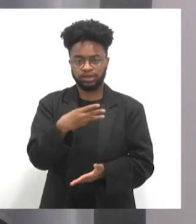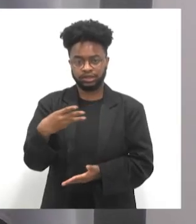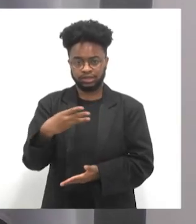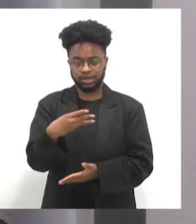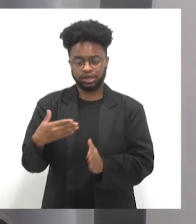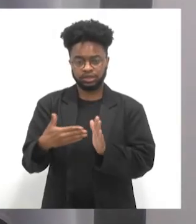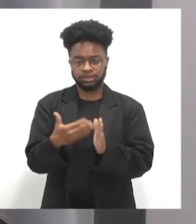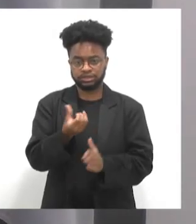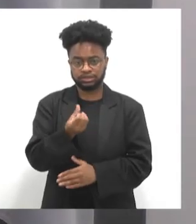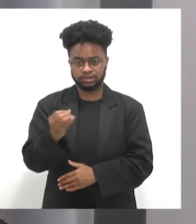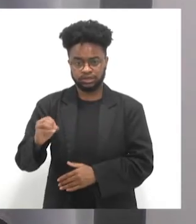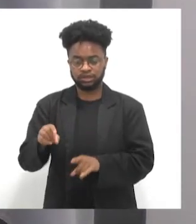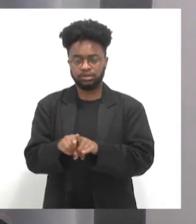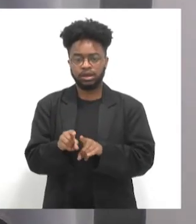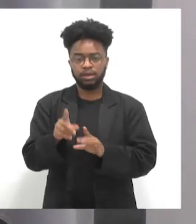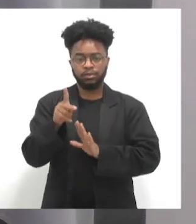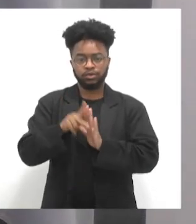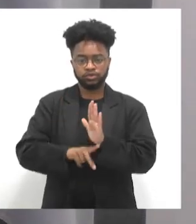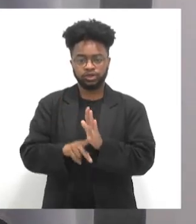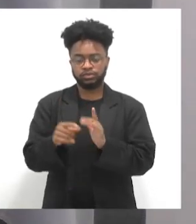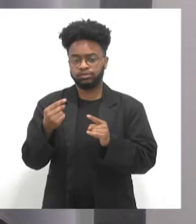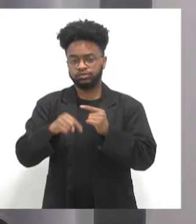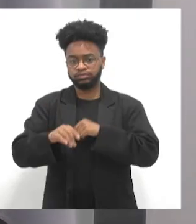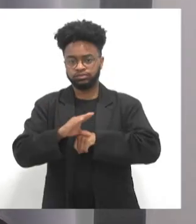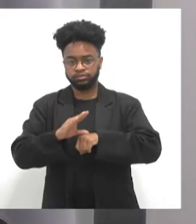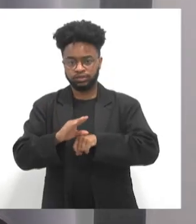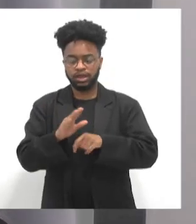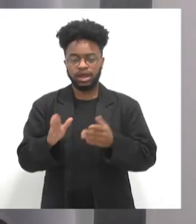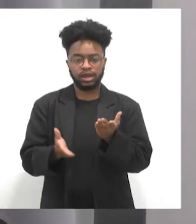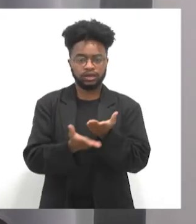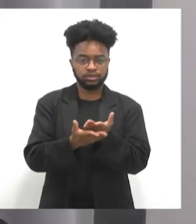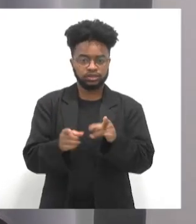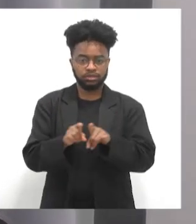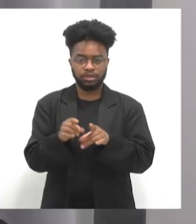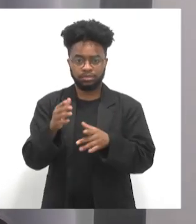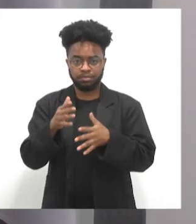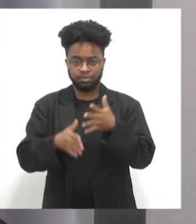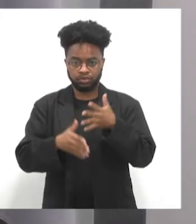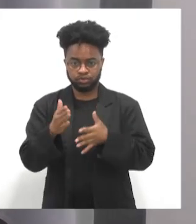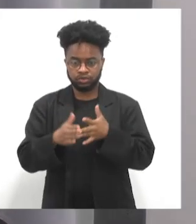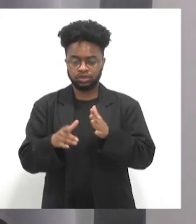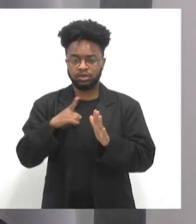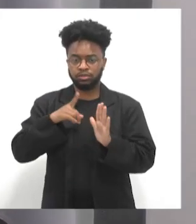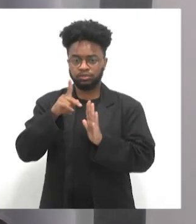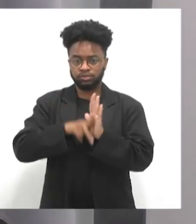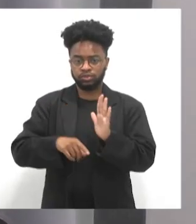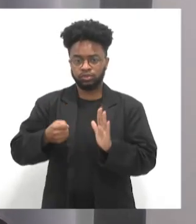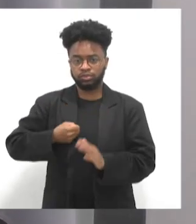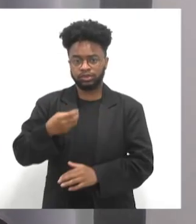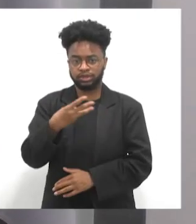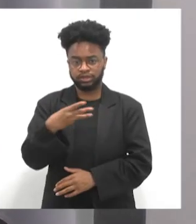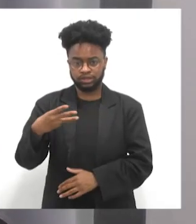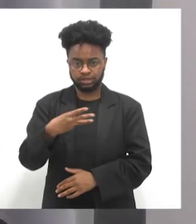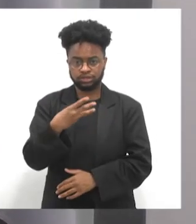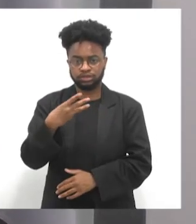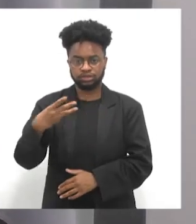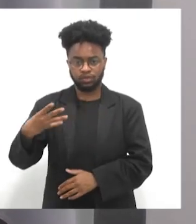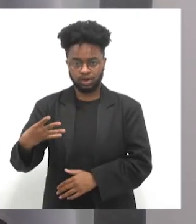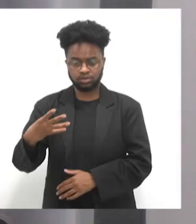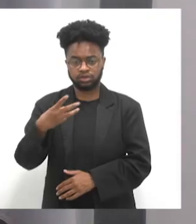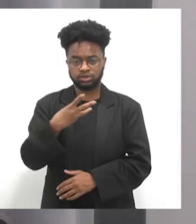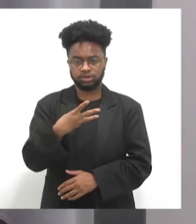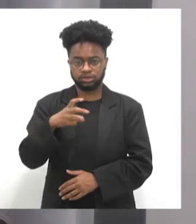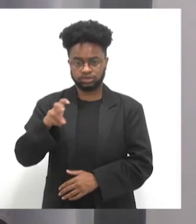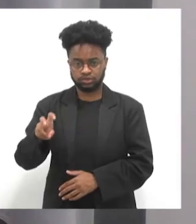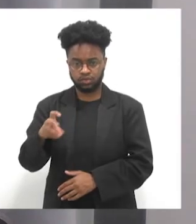os projetos de inconstitucionalidade, anexação e prejudicabilidade. Os projetos 33, 34,